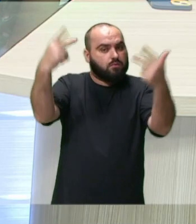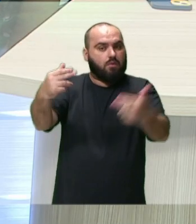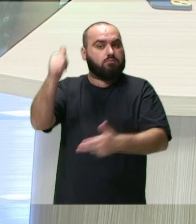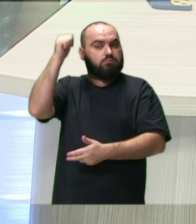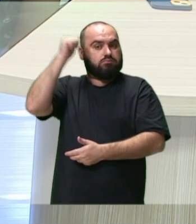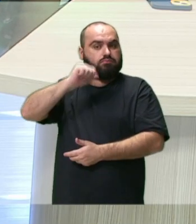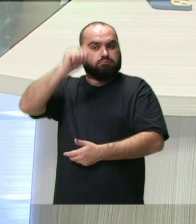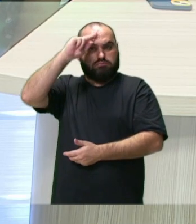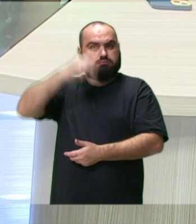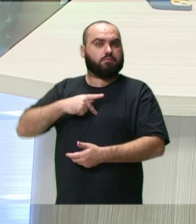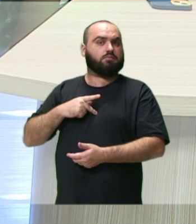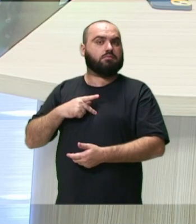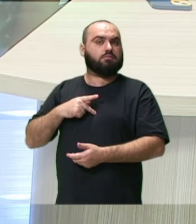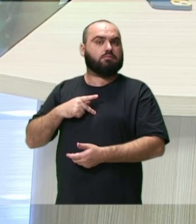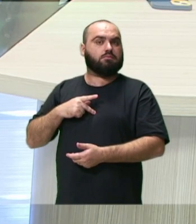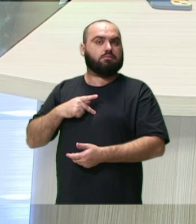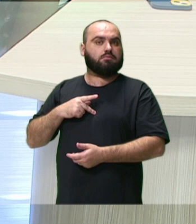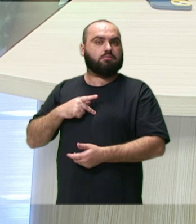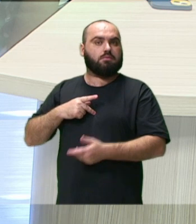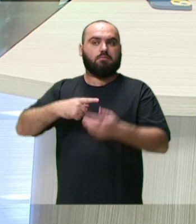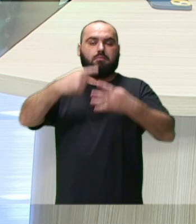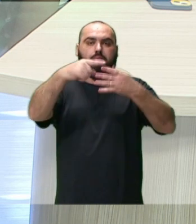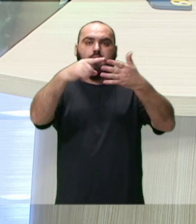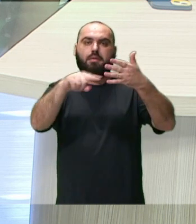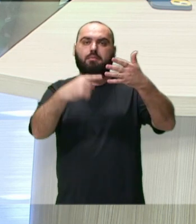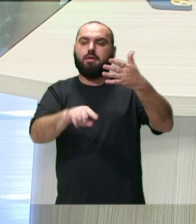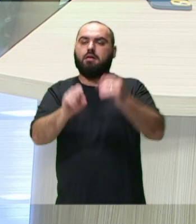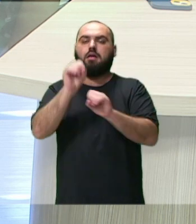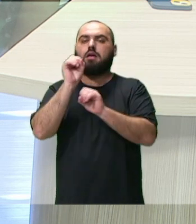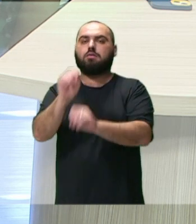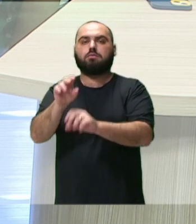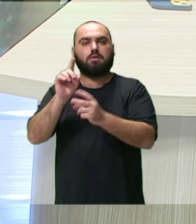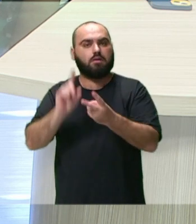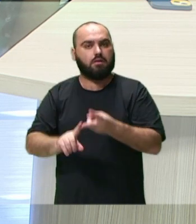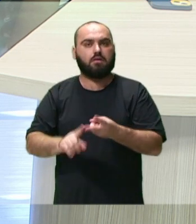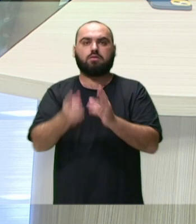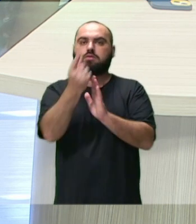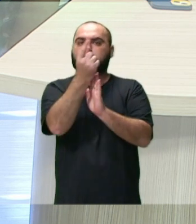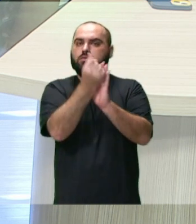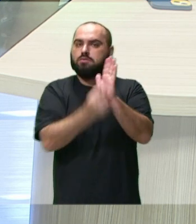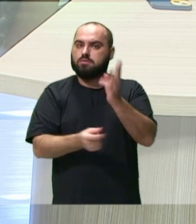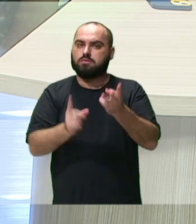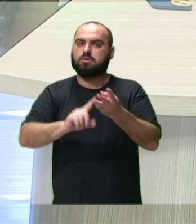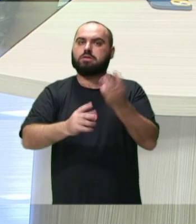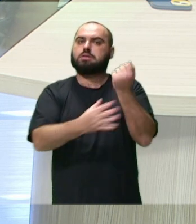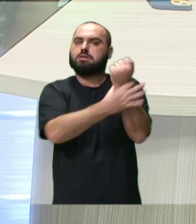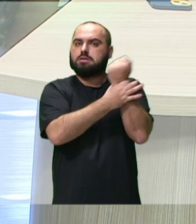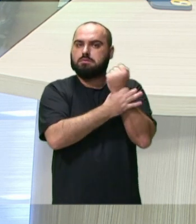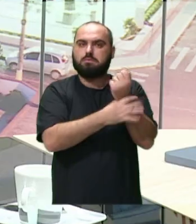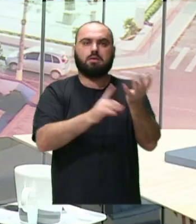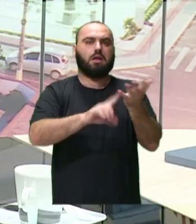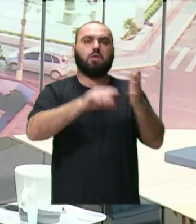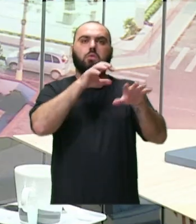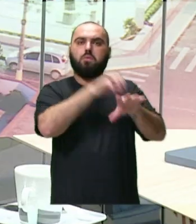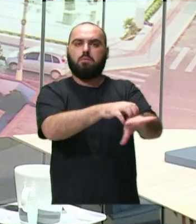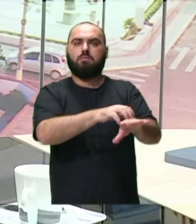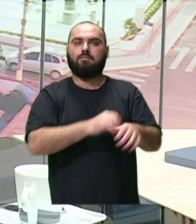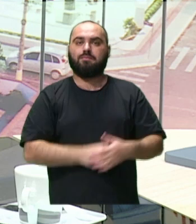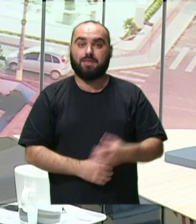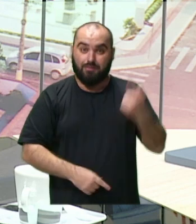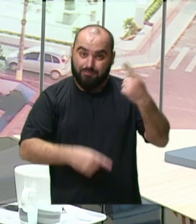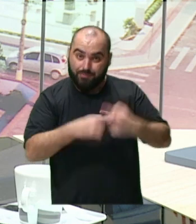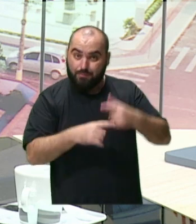são, em pautas que envolvam a educação, a economia, a segurança, em turismo, porque as